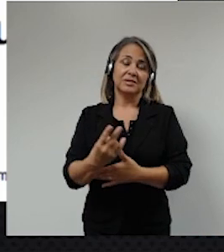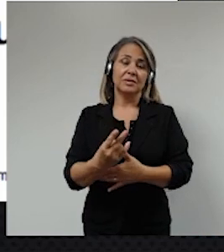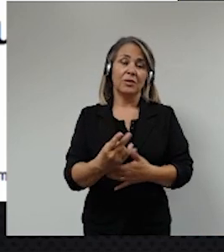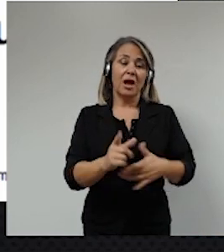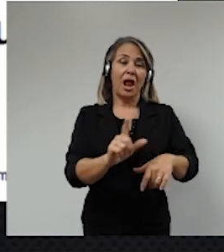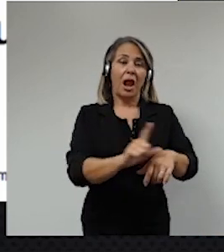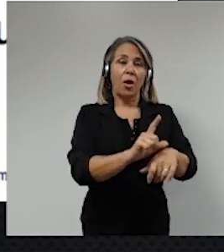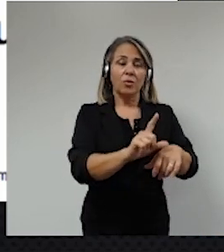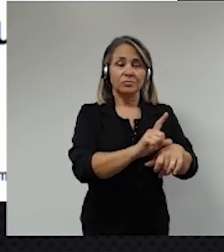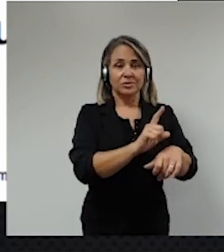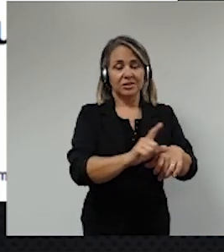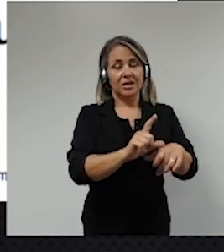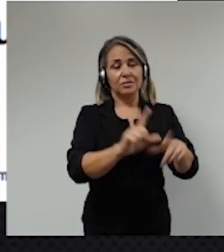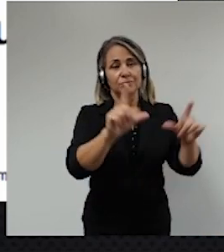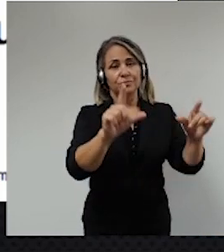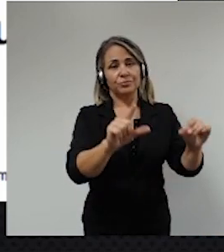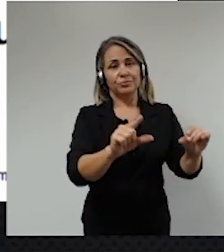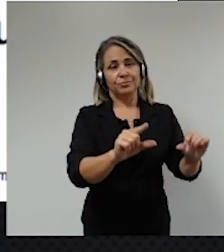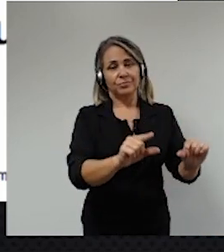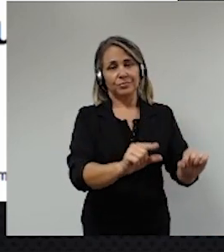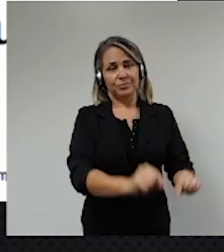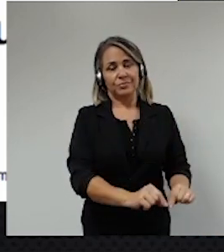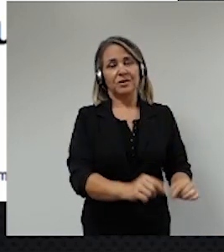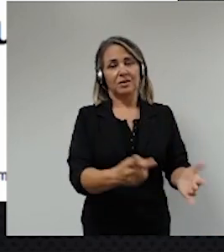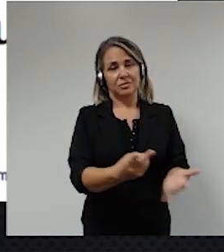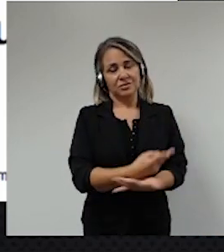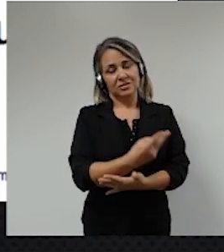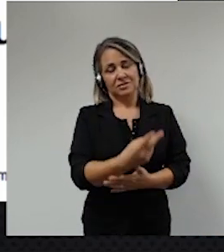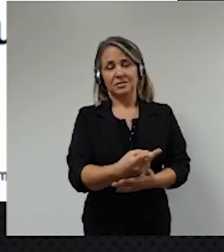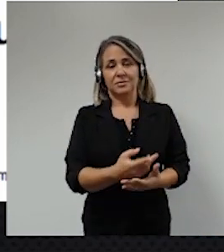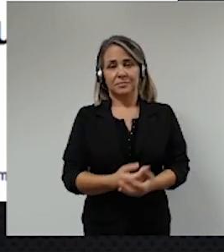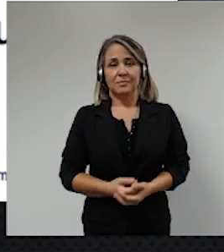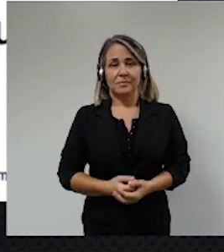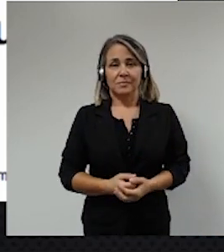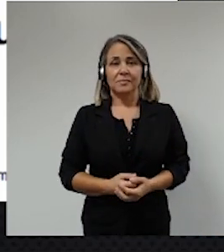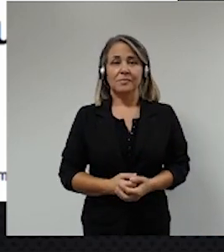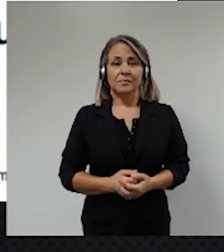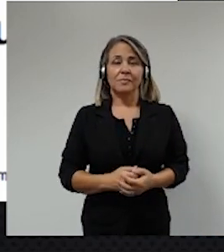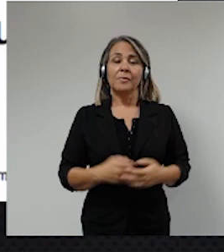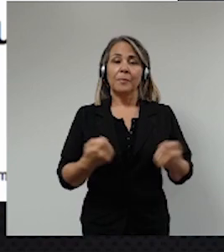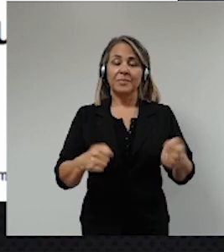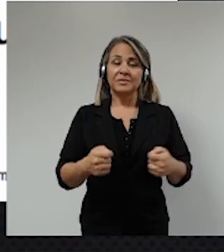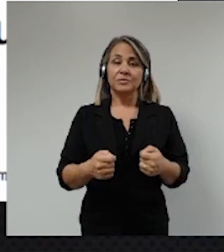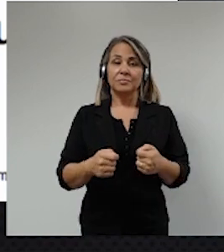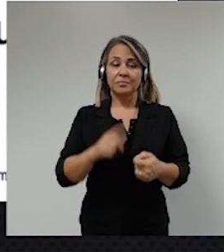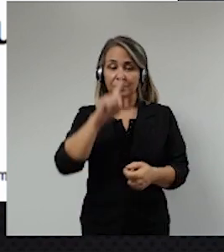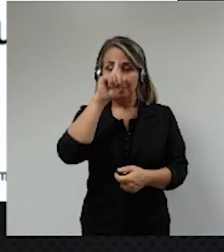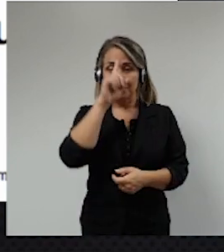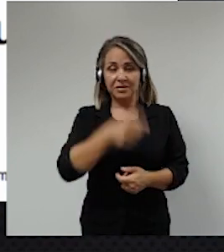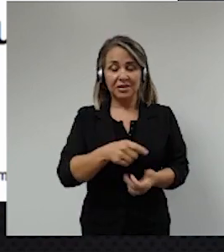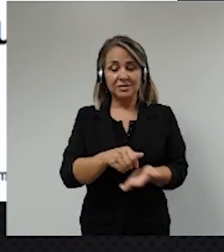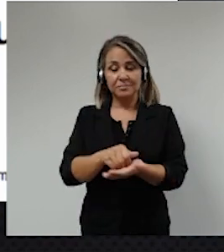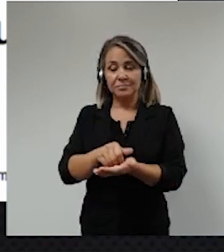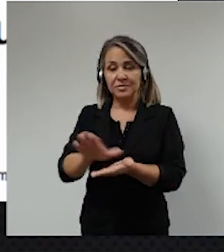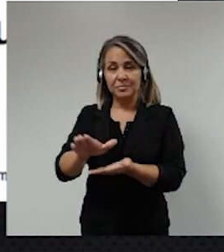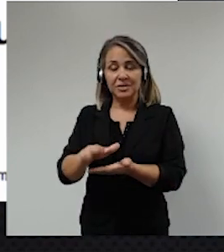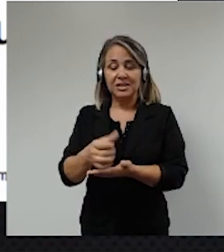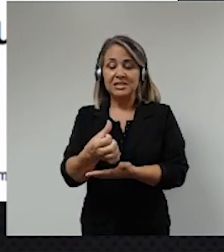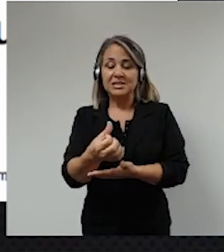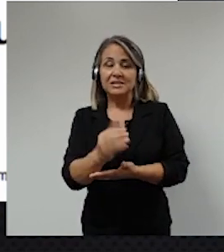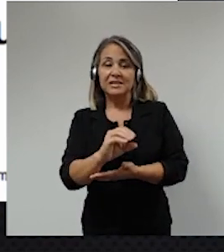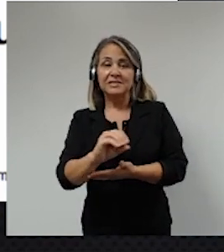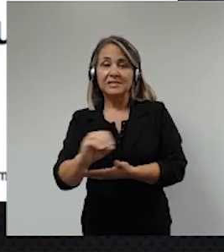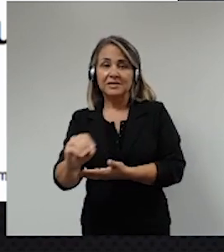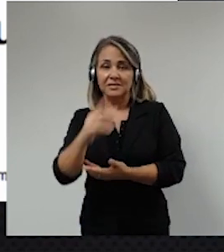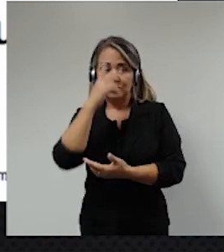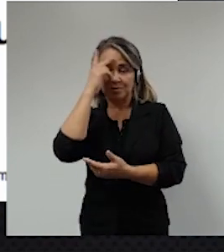dele, houve essa queda, e ele, inclusive, teve que mandar 600 funcionários embora, e ele falou que não teria